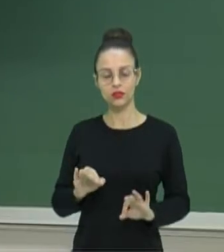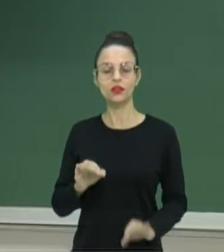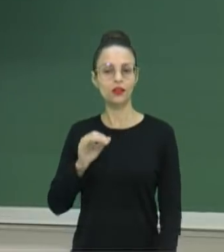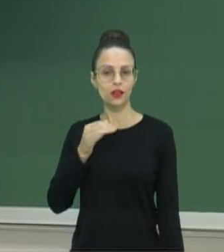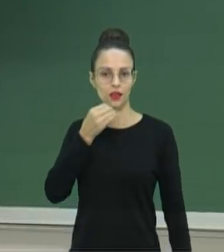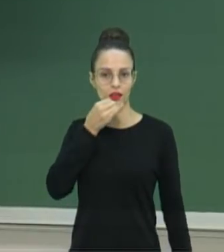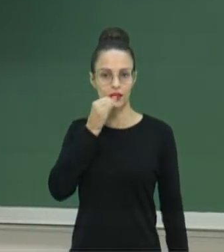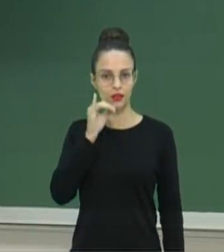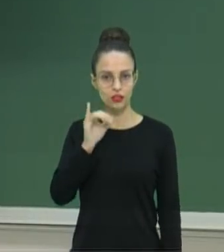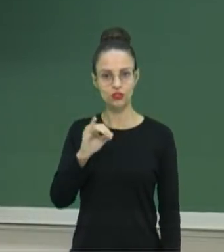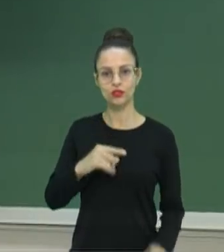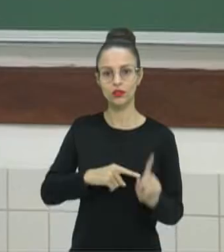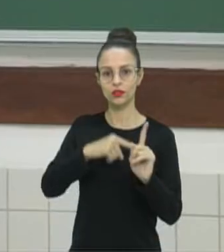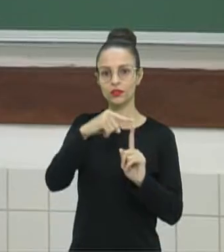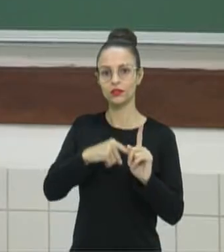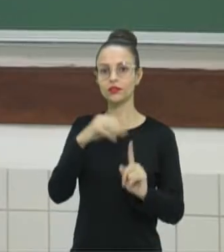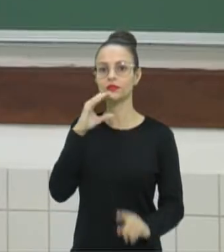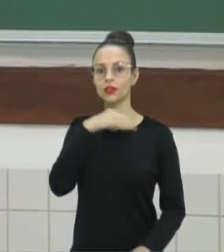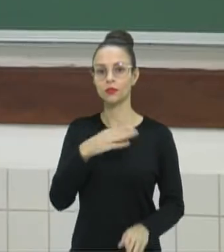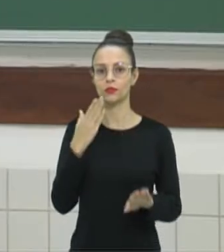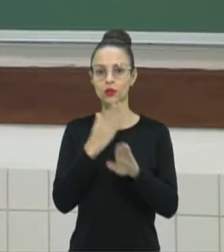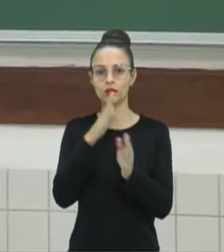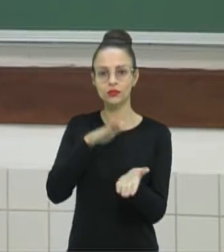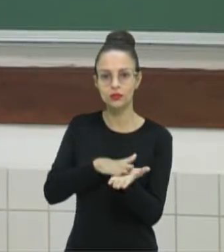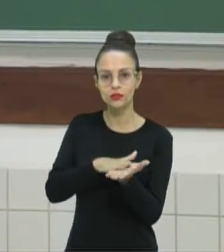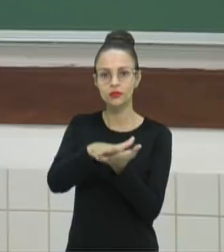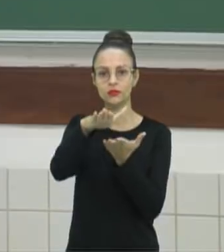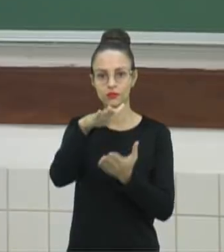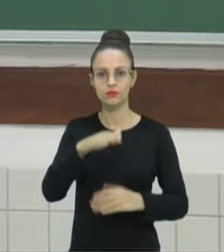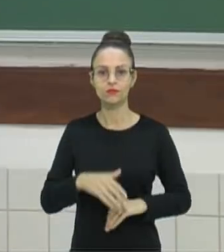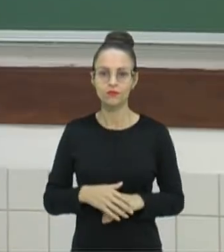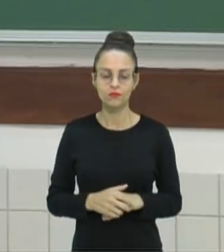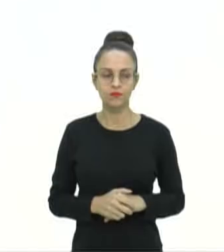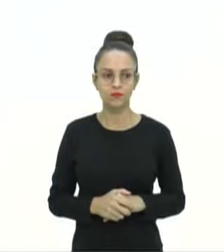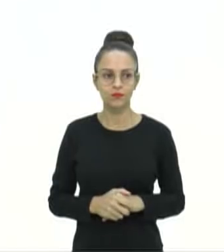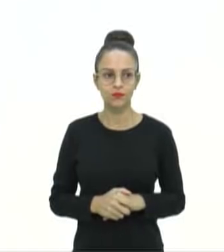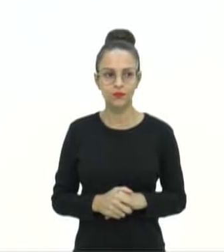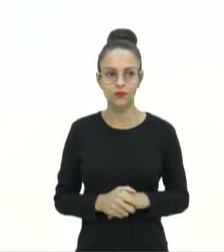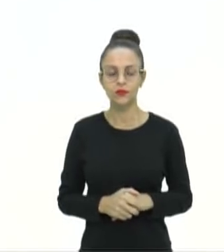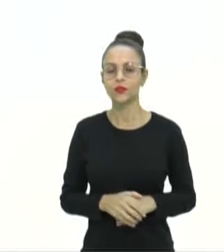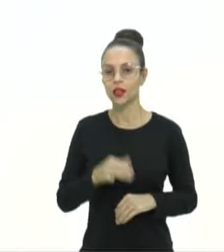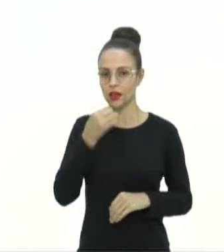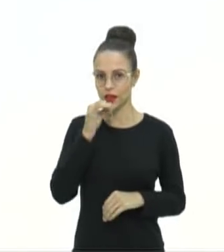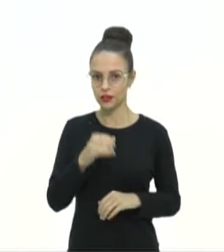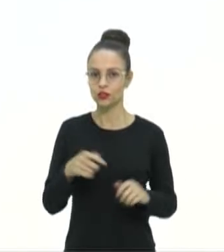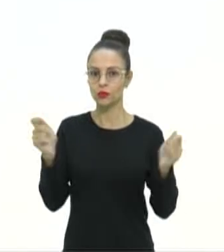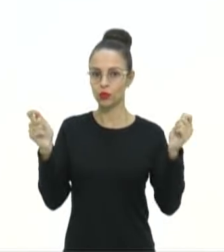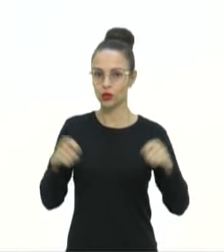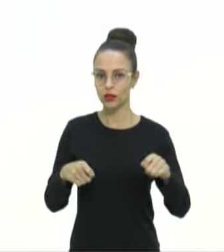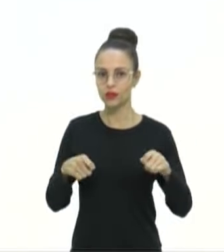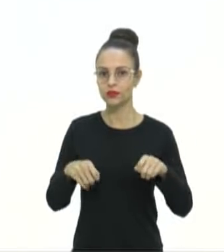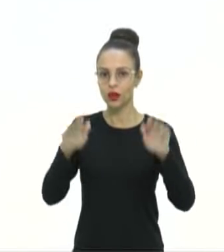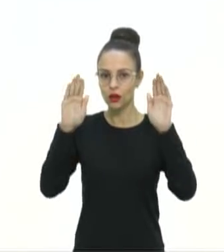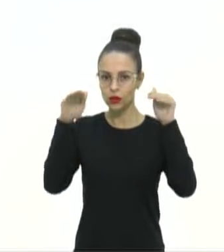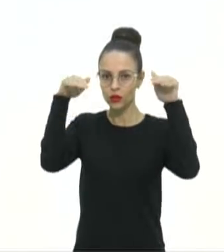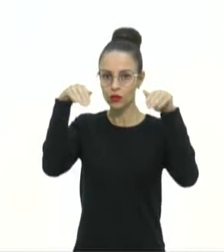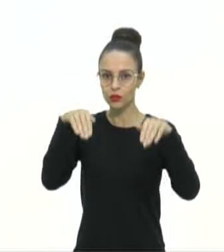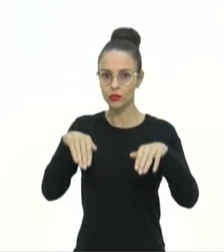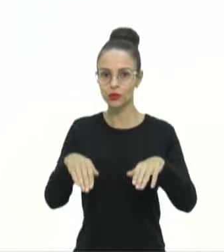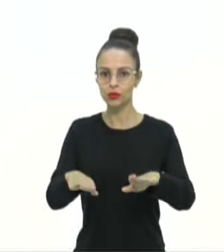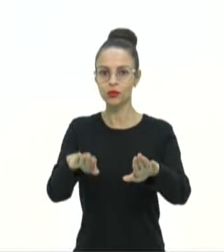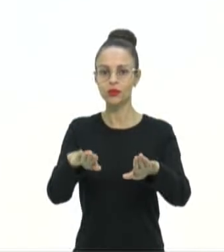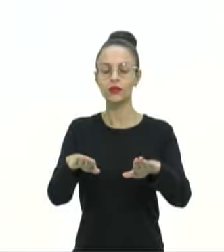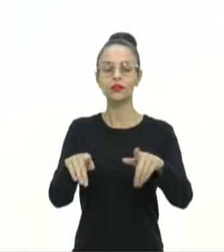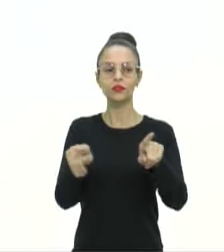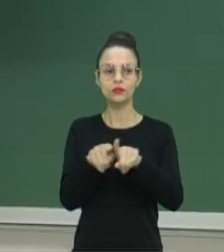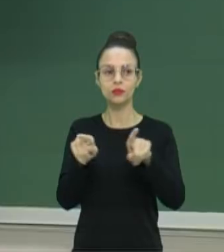térmica, né? Por causa do atrito envolvido ali, certo? Ou seja, a energia potencial acumulada aqui no tobogã, por exemplo,